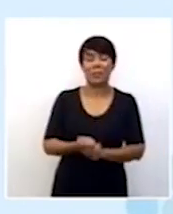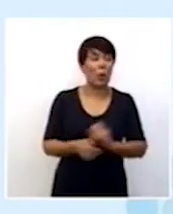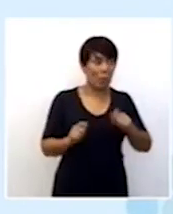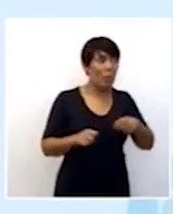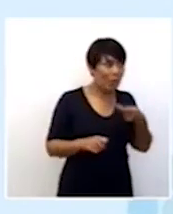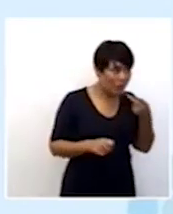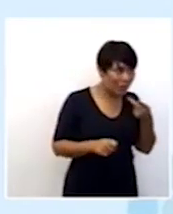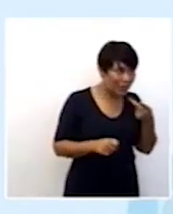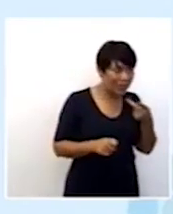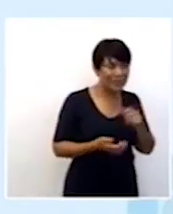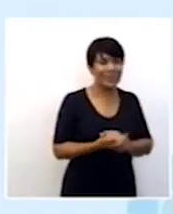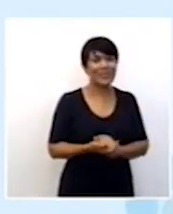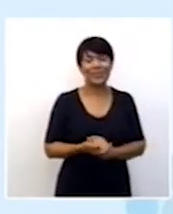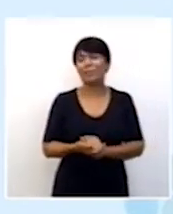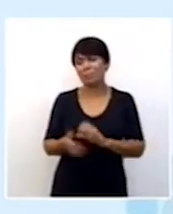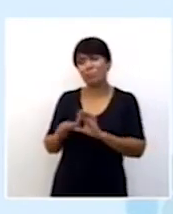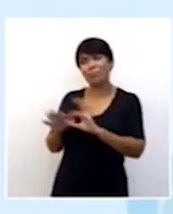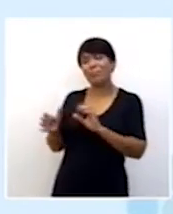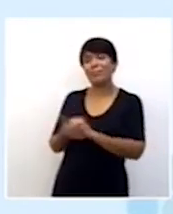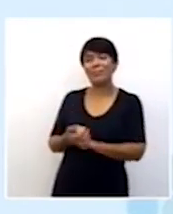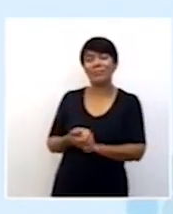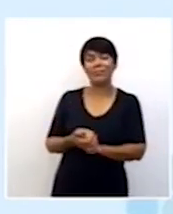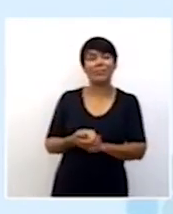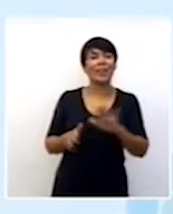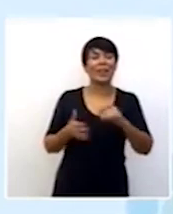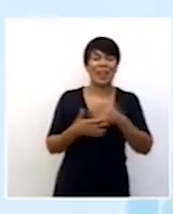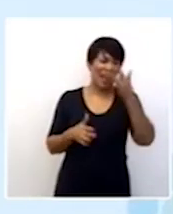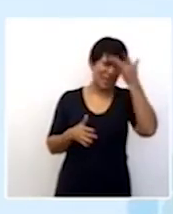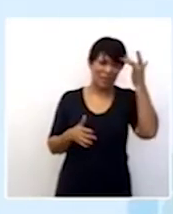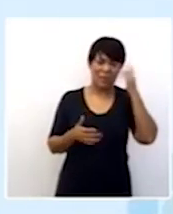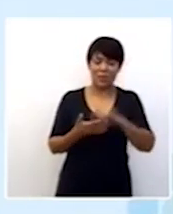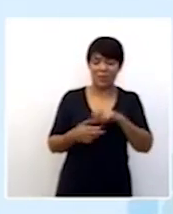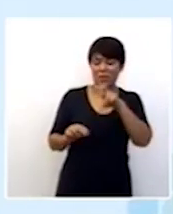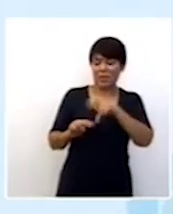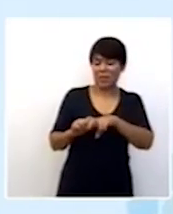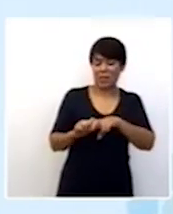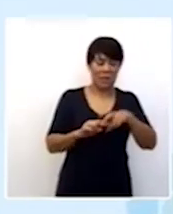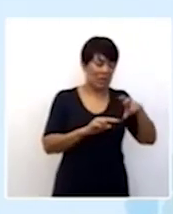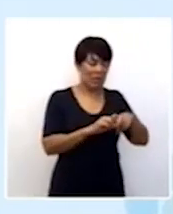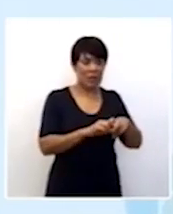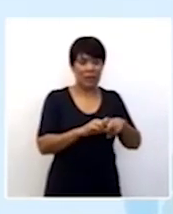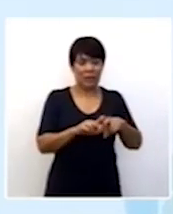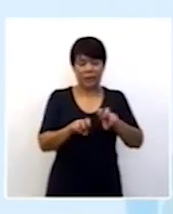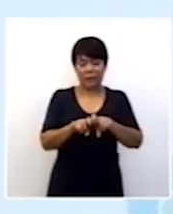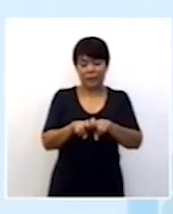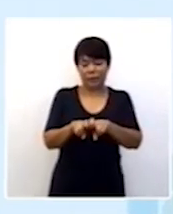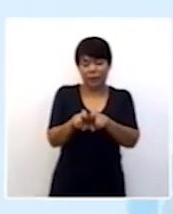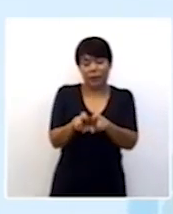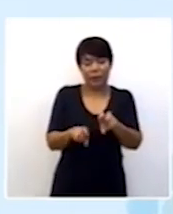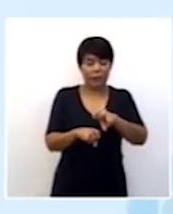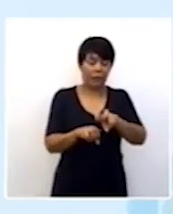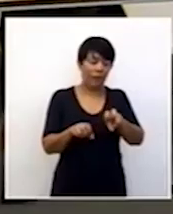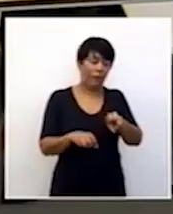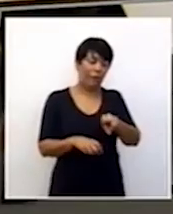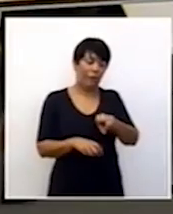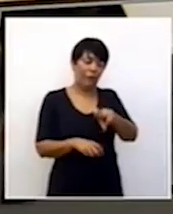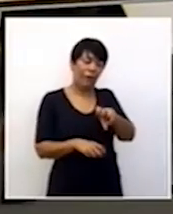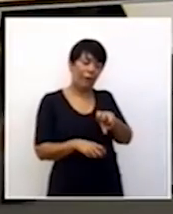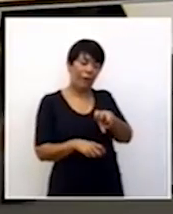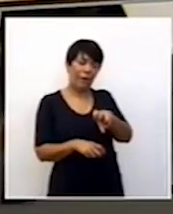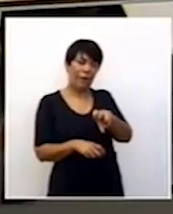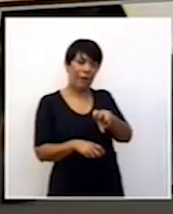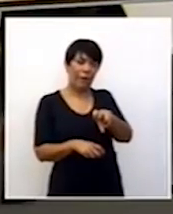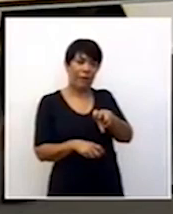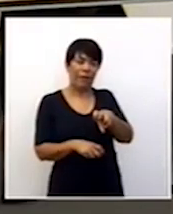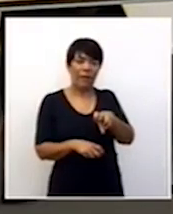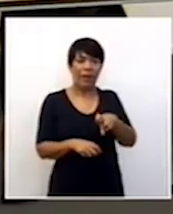Professora? Posso falar um? Pode falar, pode falar. Aquele cara que quando senta do seu lado, ele abre as pernas, se expande, né, ocupando o seu espaço. Da mesma forma